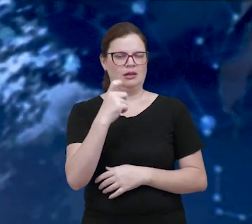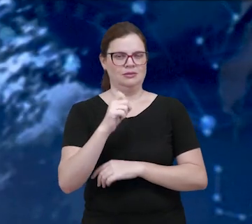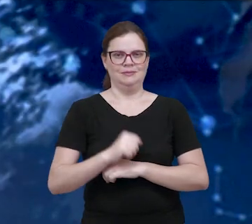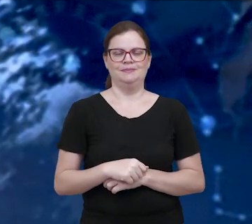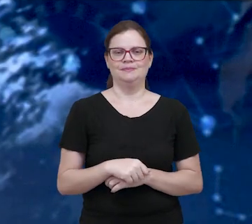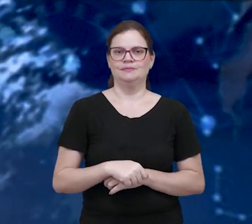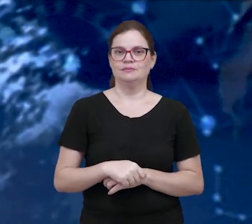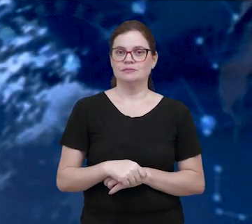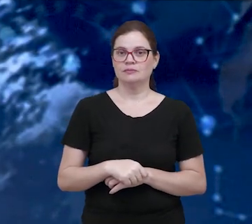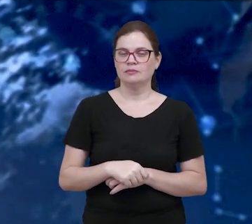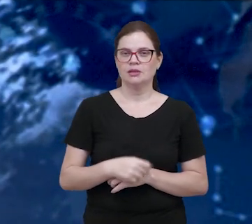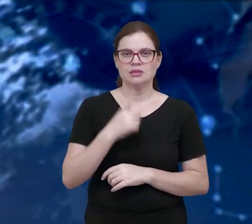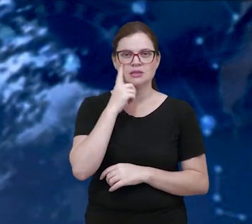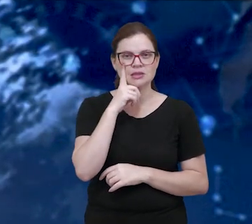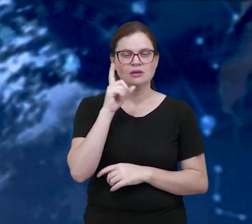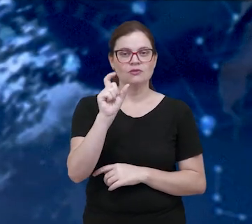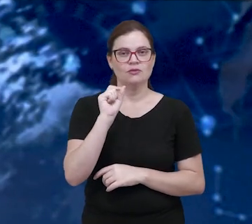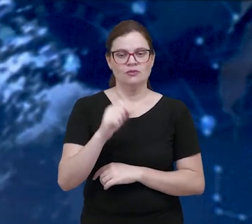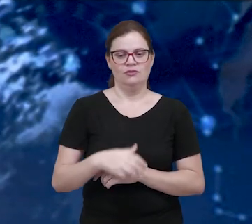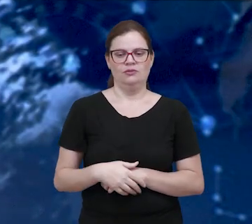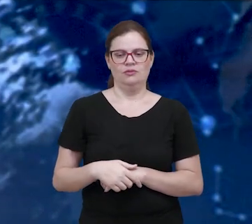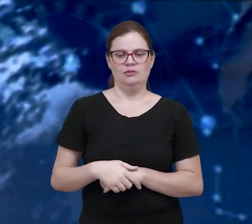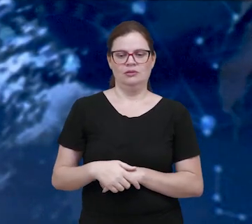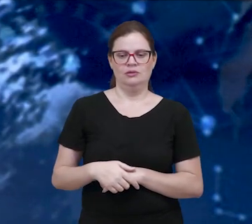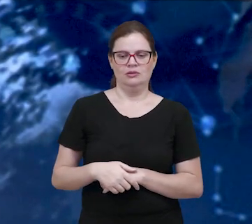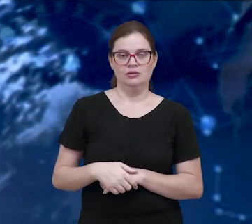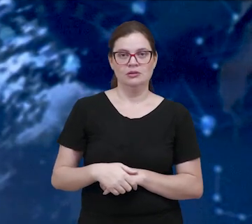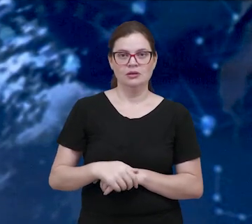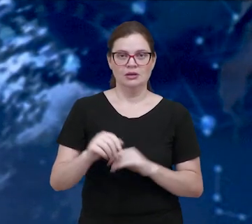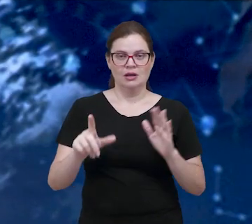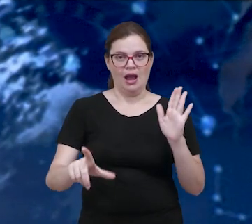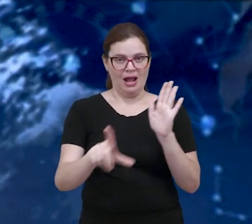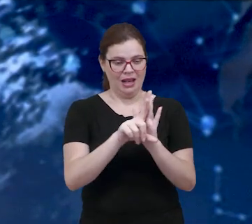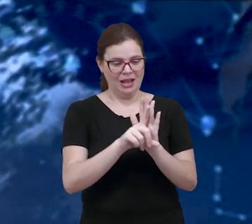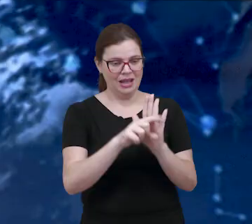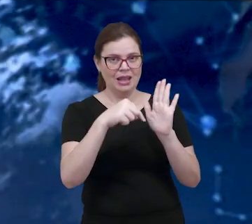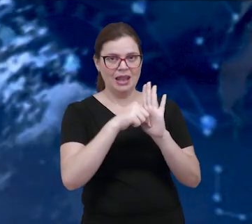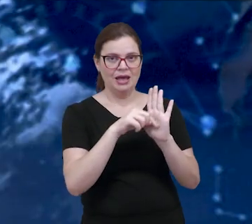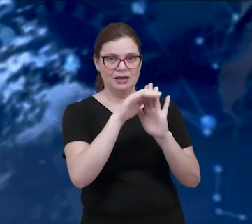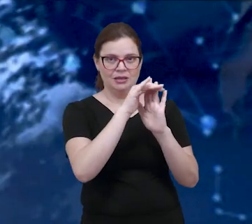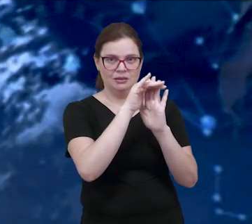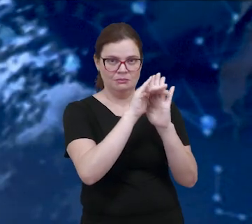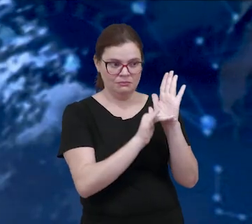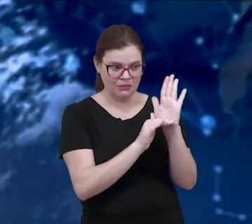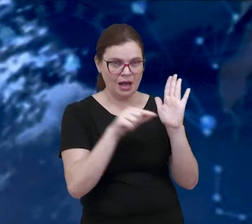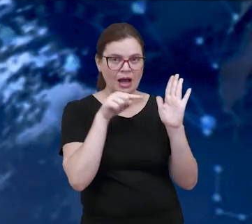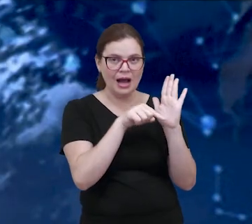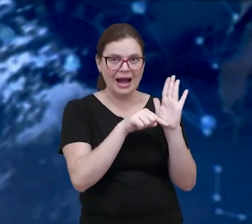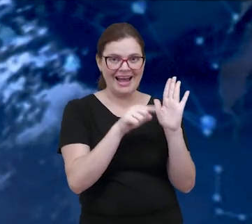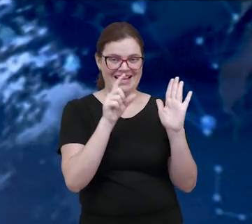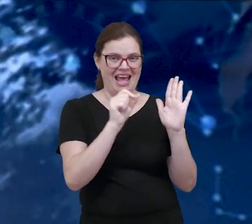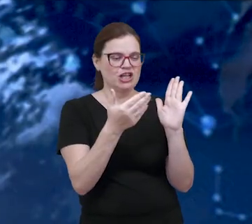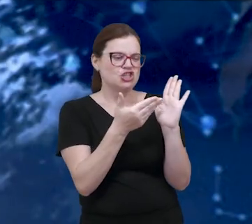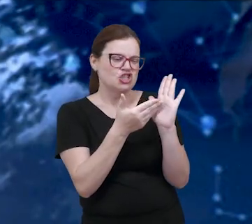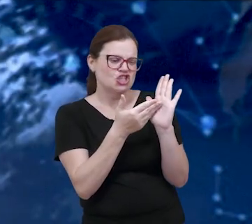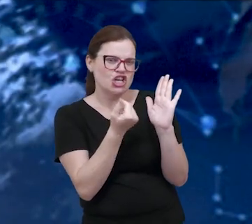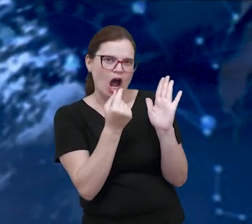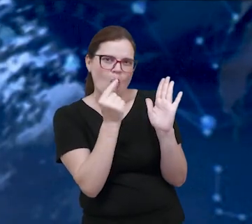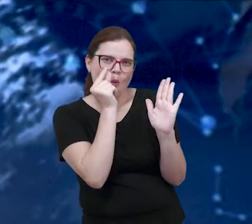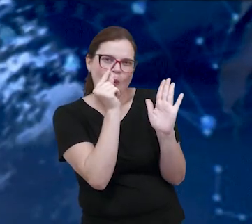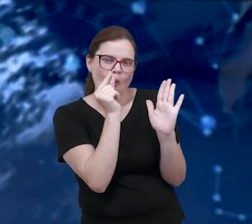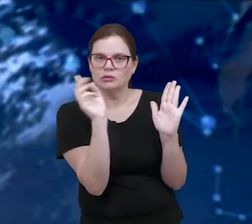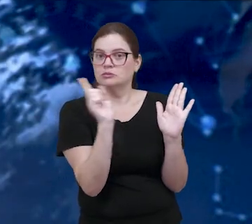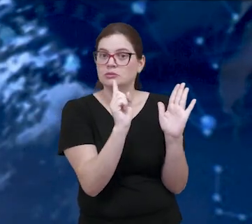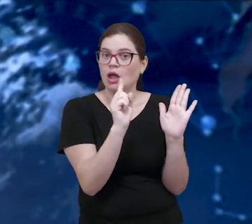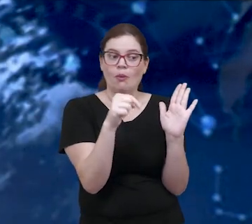cairá nenhum tio da lei. A lei quer guardar a lei, guarda a lei toda. Porque a